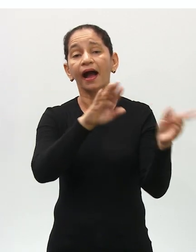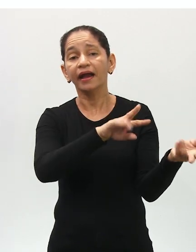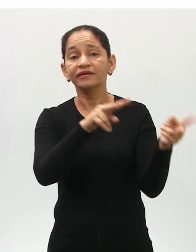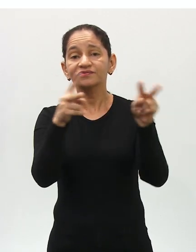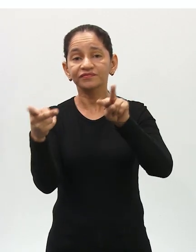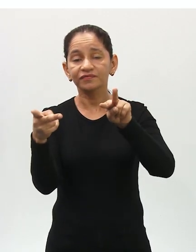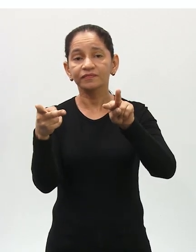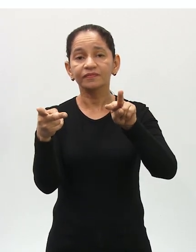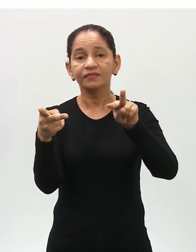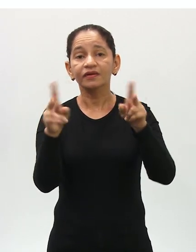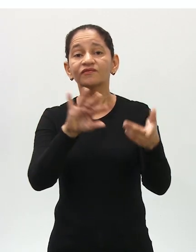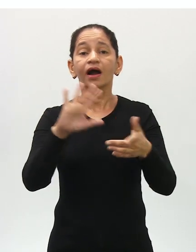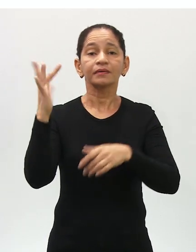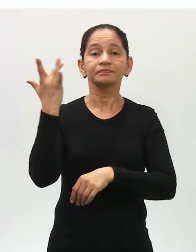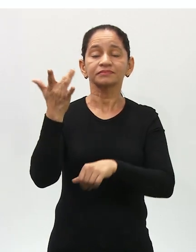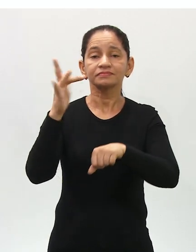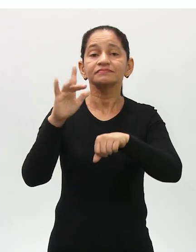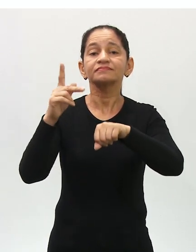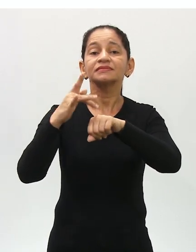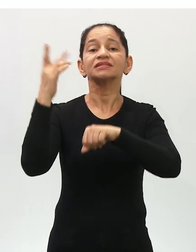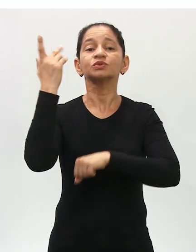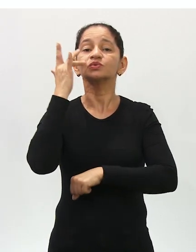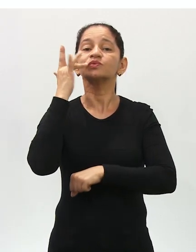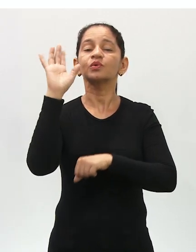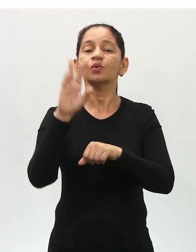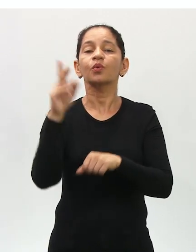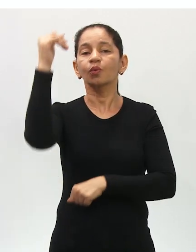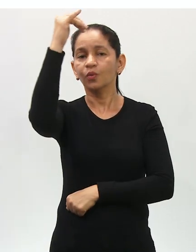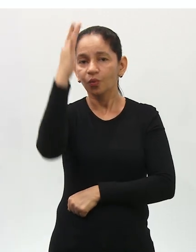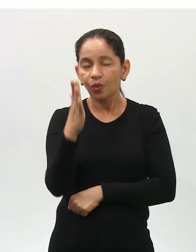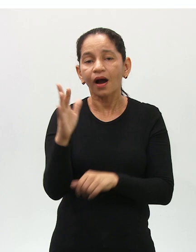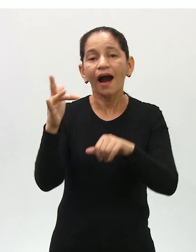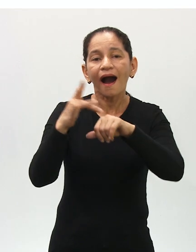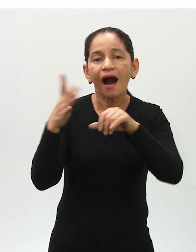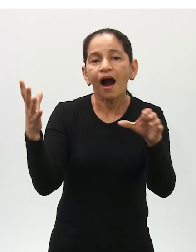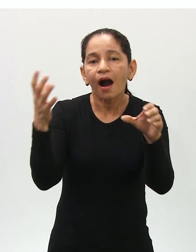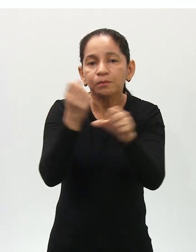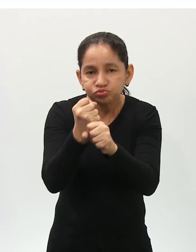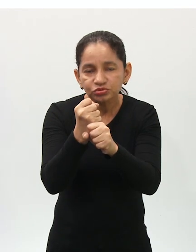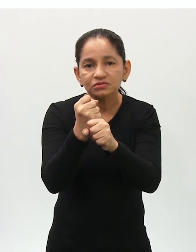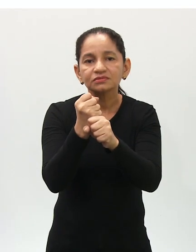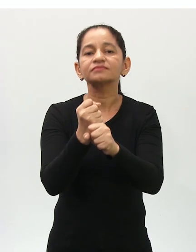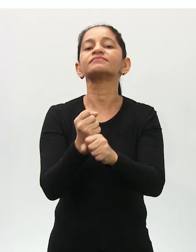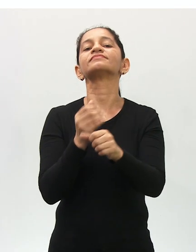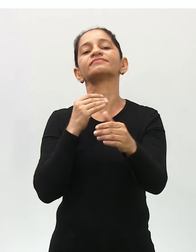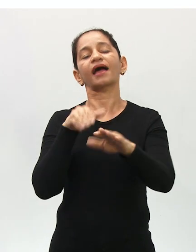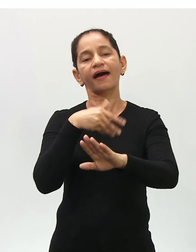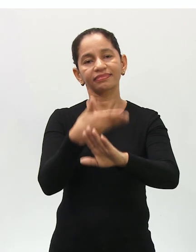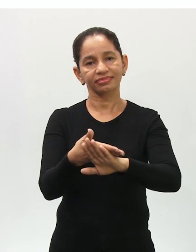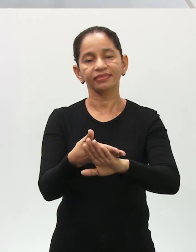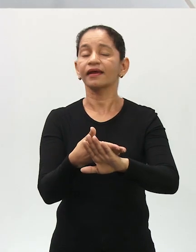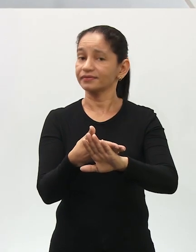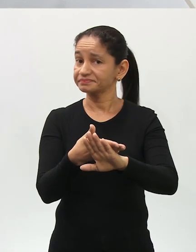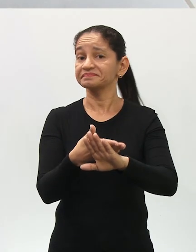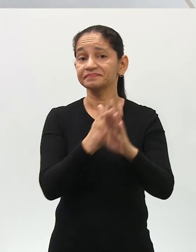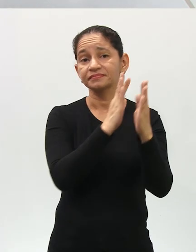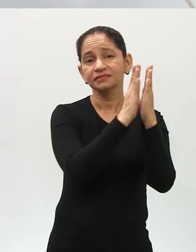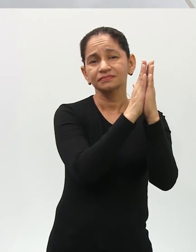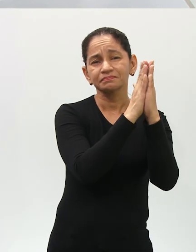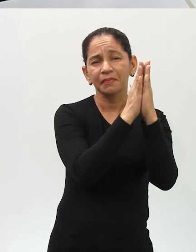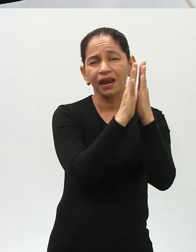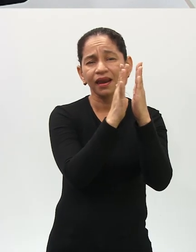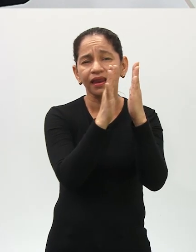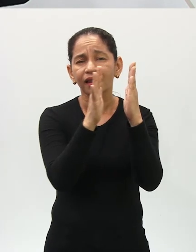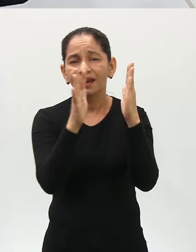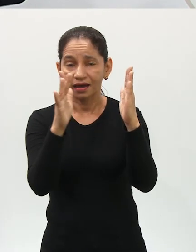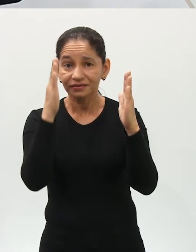vai então passar isso para a conta do Tesouro Nacional, que vai ser, por fim, a etapa do recolhimento. Então, isso é o que